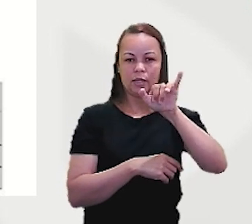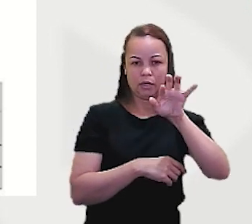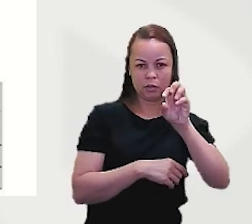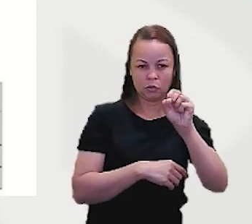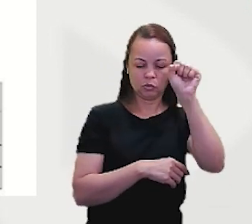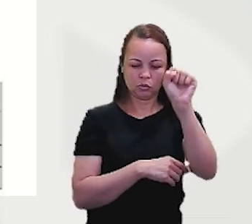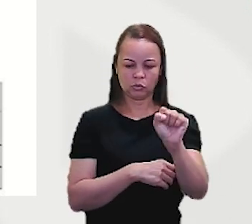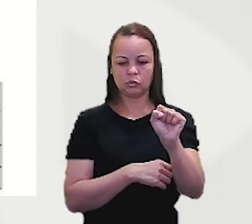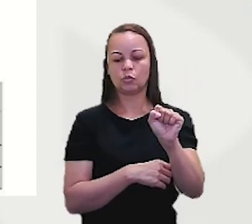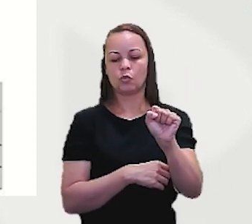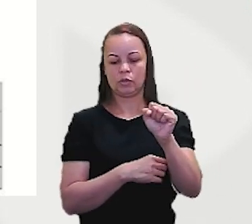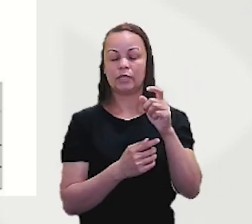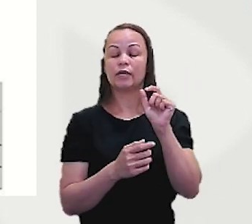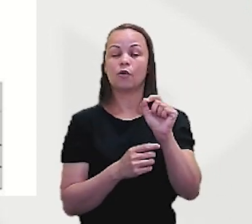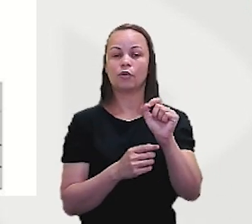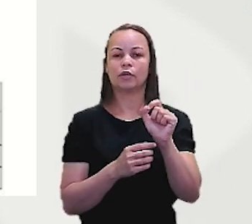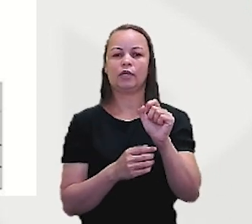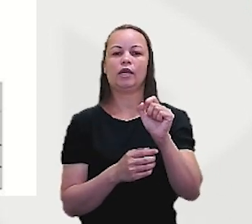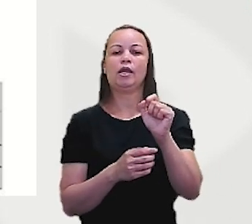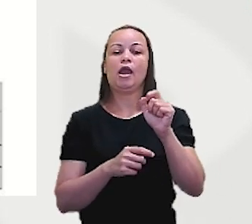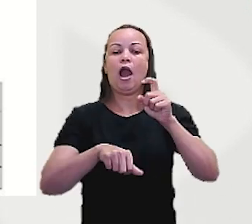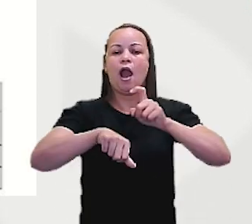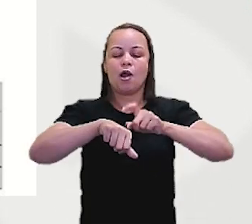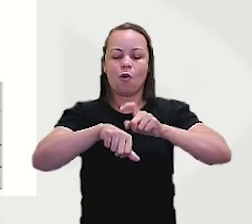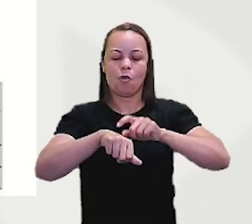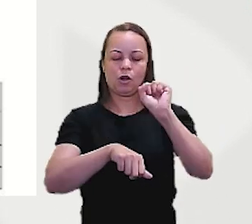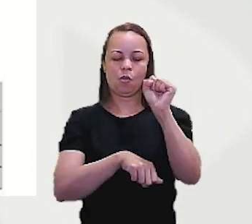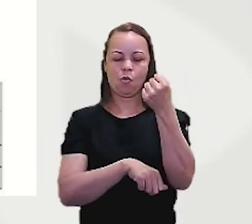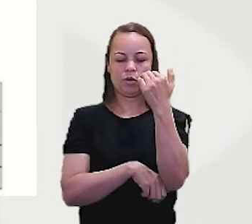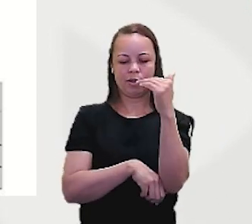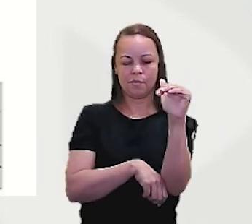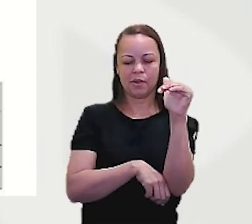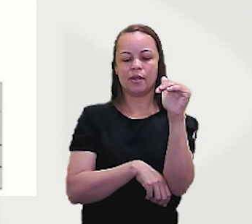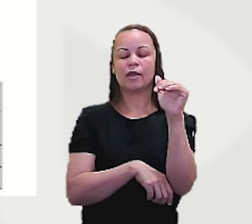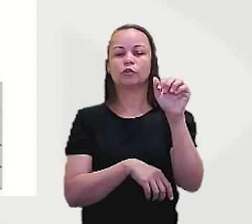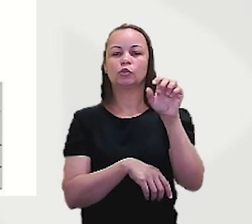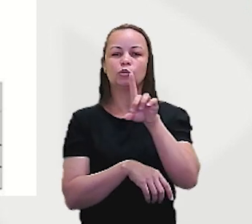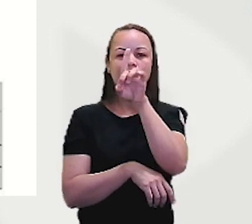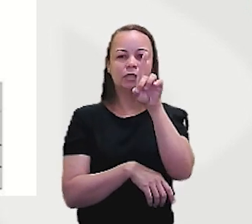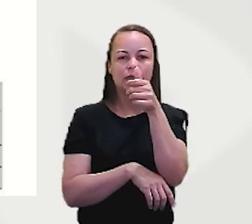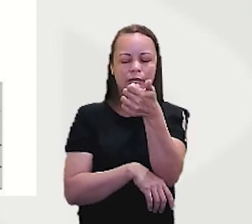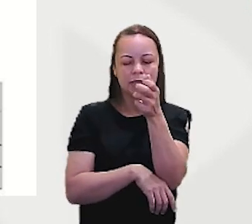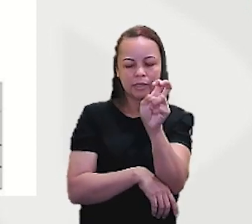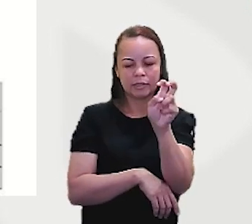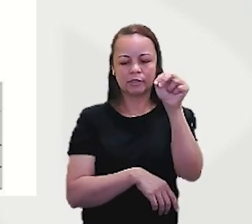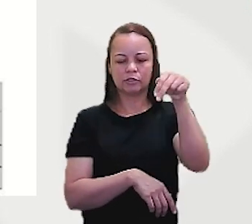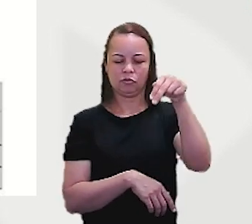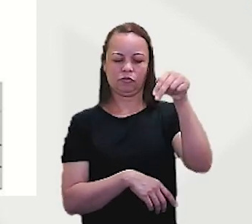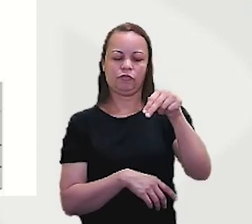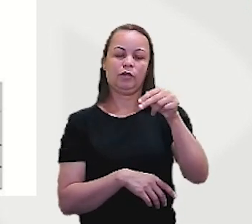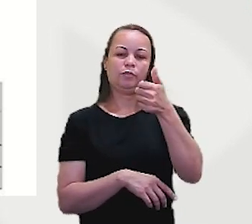de 1800, desculpem, 1889, quando houve a proclamação da República.